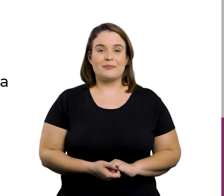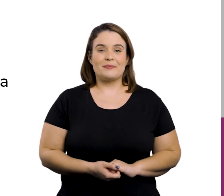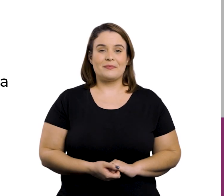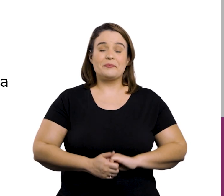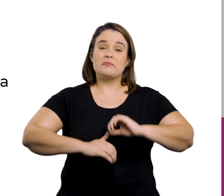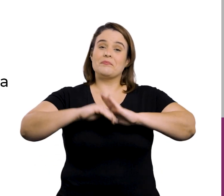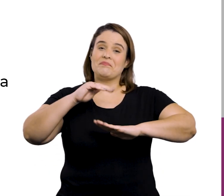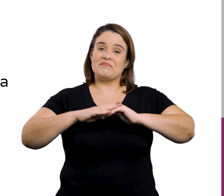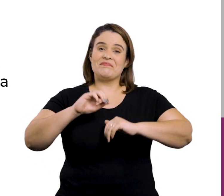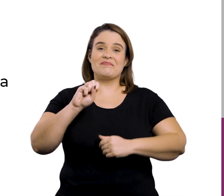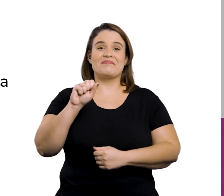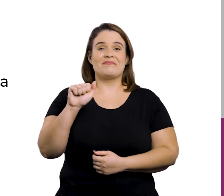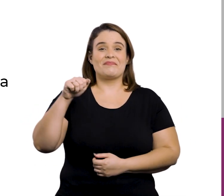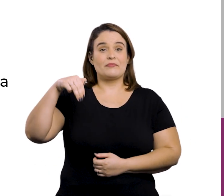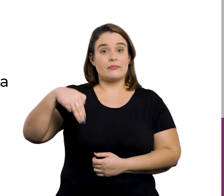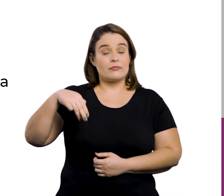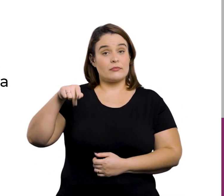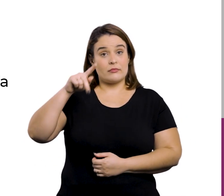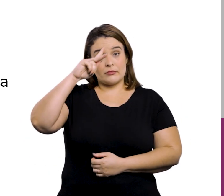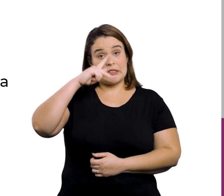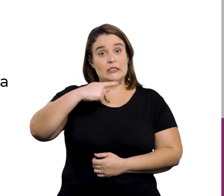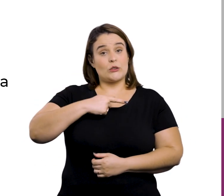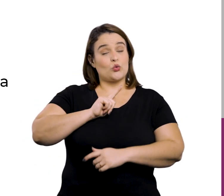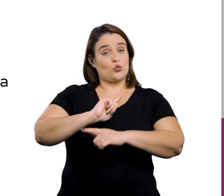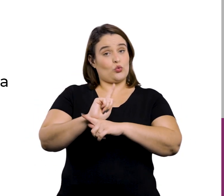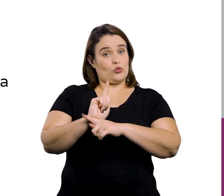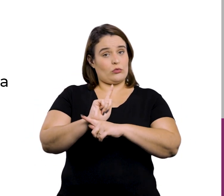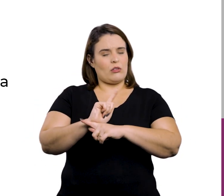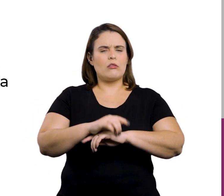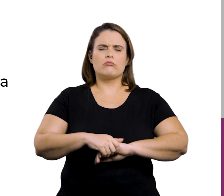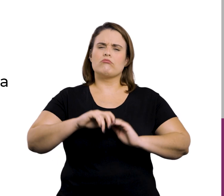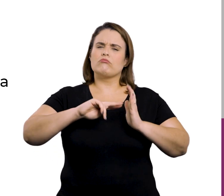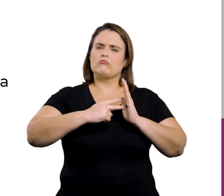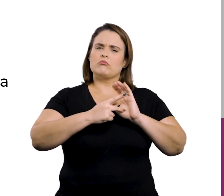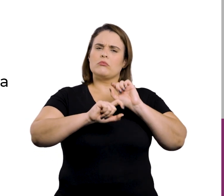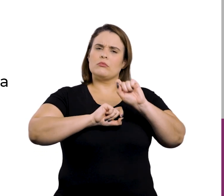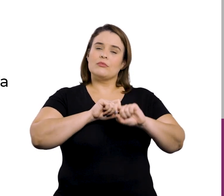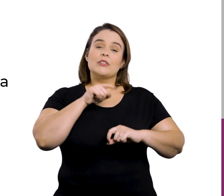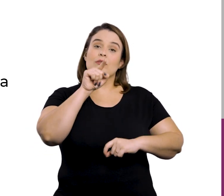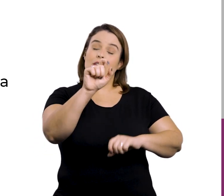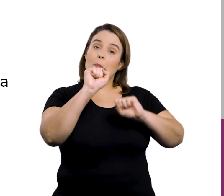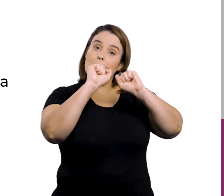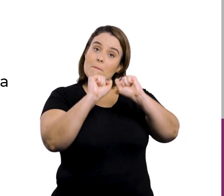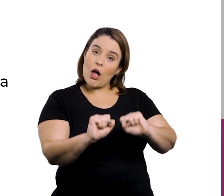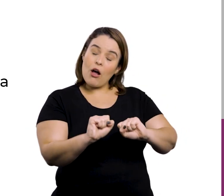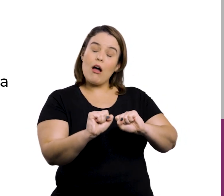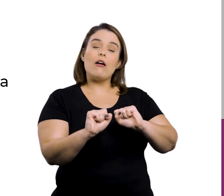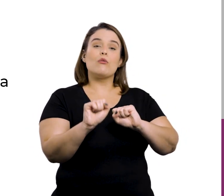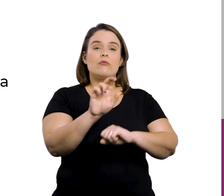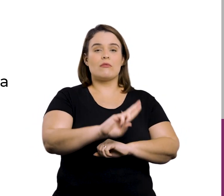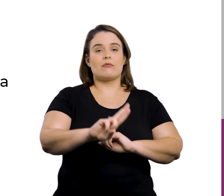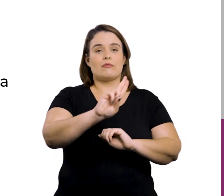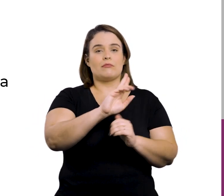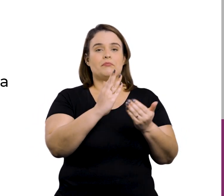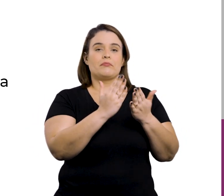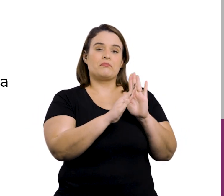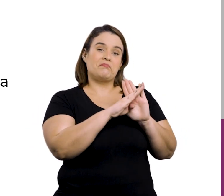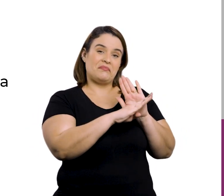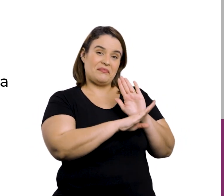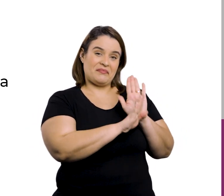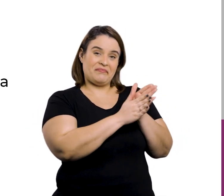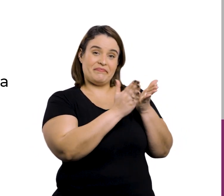As atividades da SAM são autogestionadas, ou seja, você pode e deve usar este manual de acordo com as